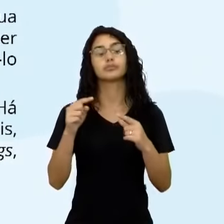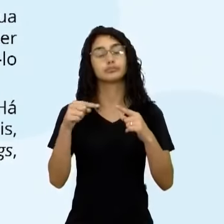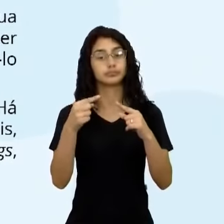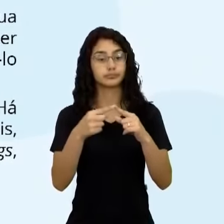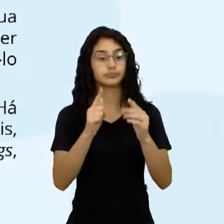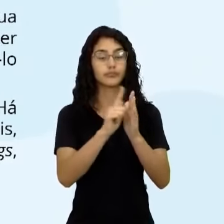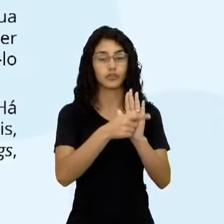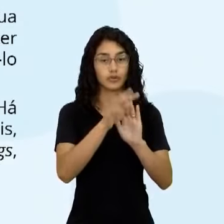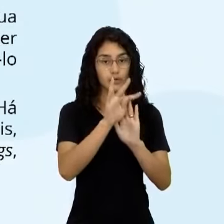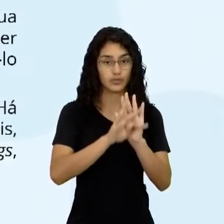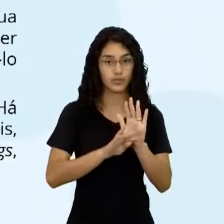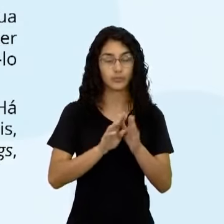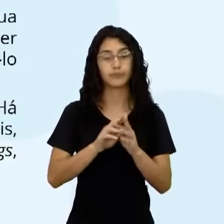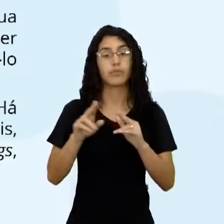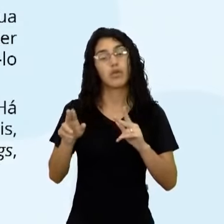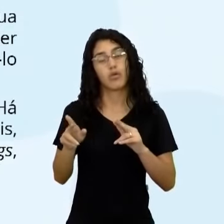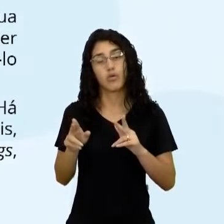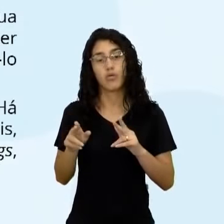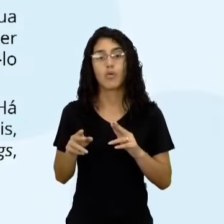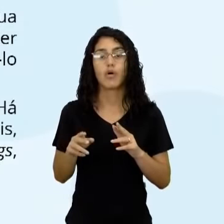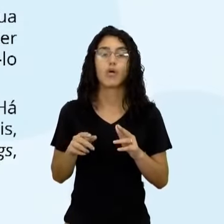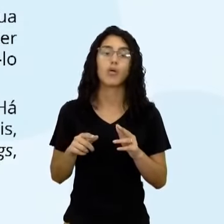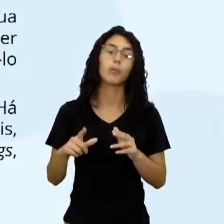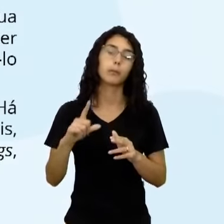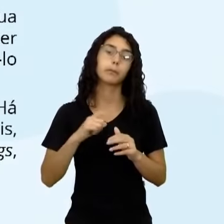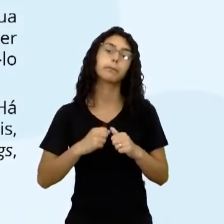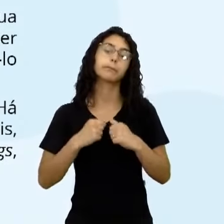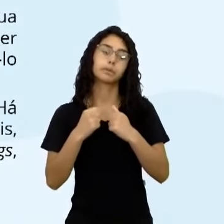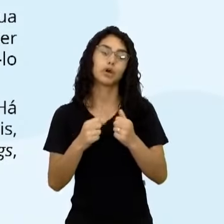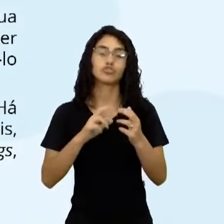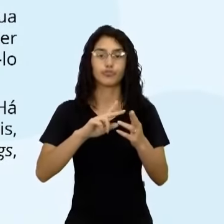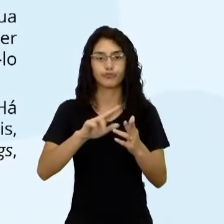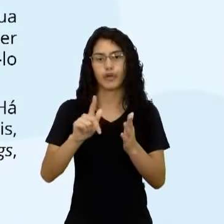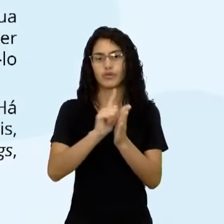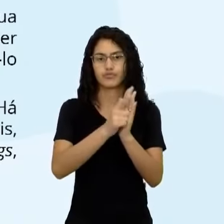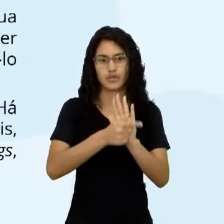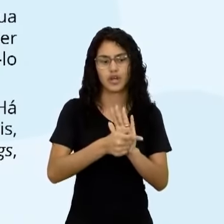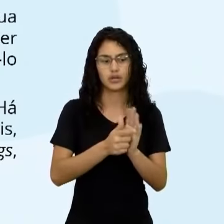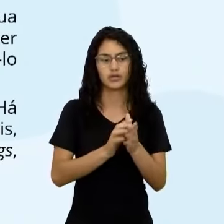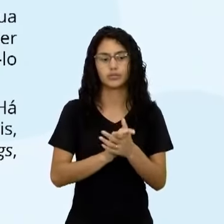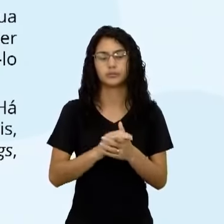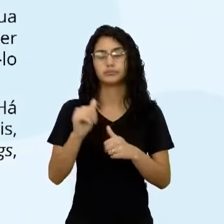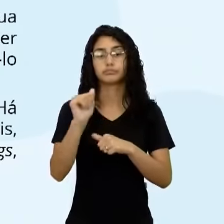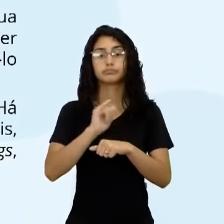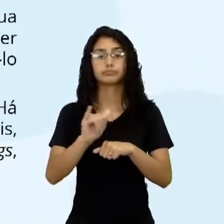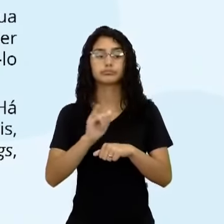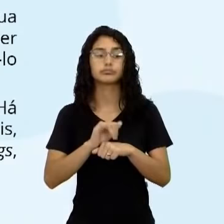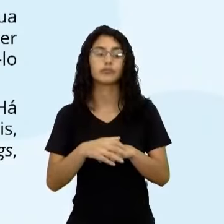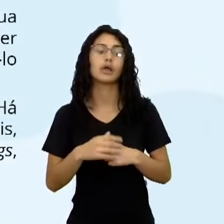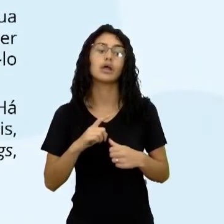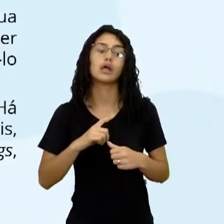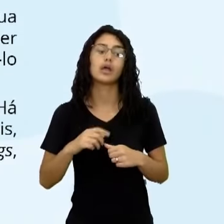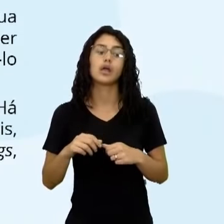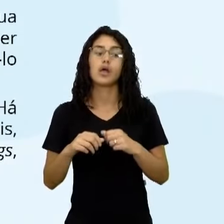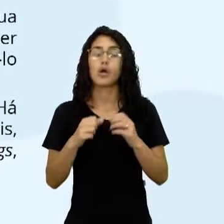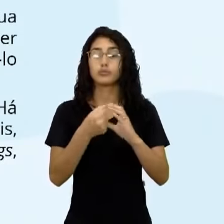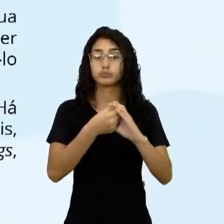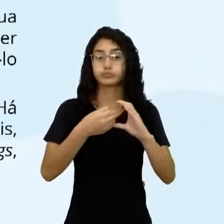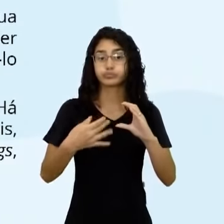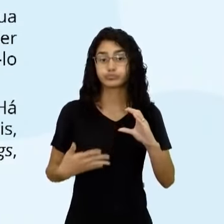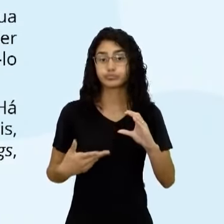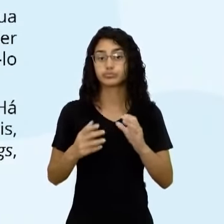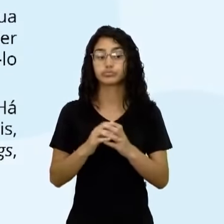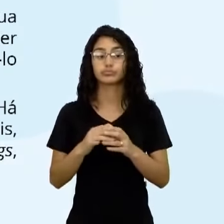textual O mesmo texto pode ter características de muito gêneros por exemplo você tem a crônica que ela tem a característica de conto tem característica de